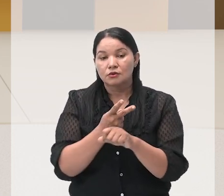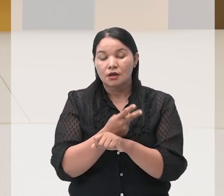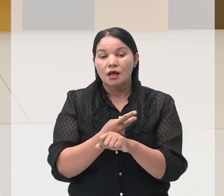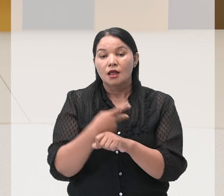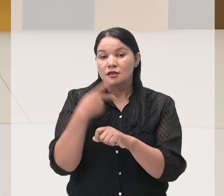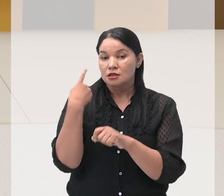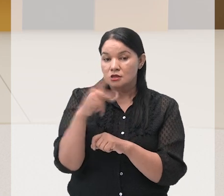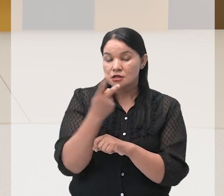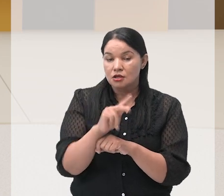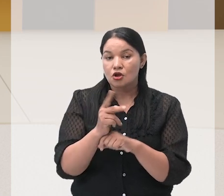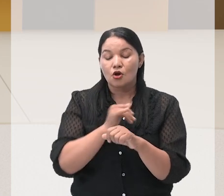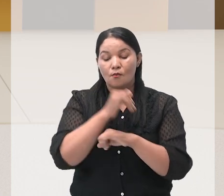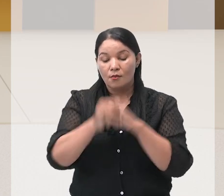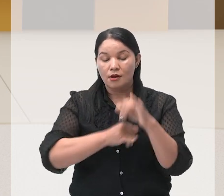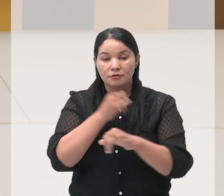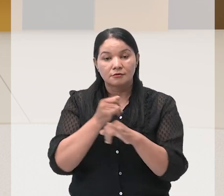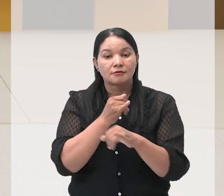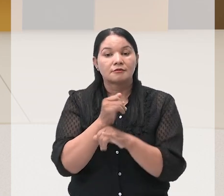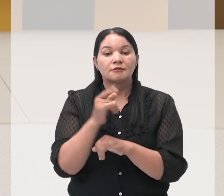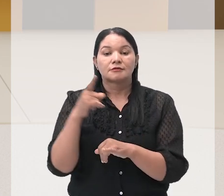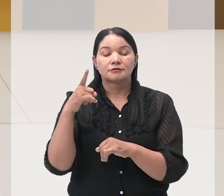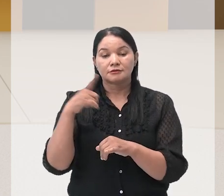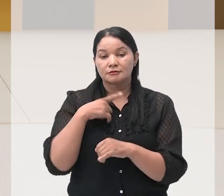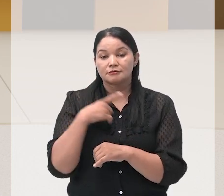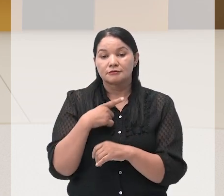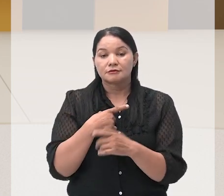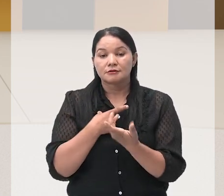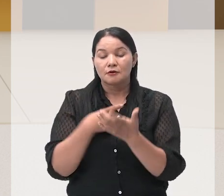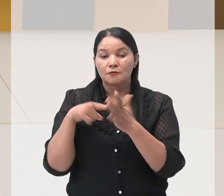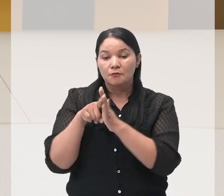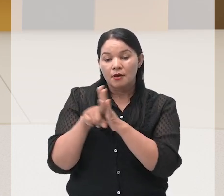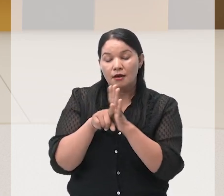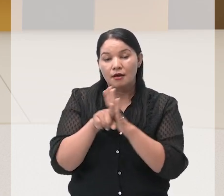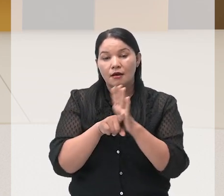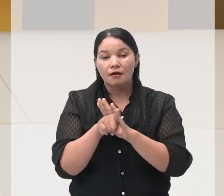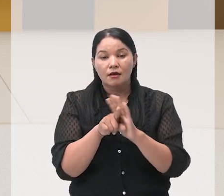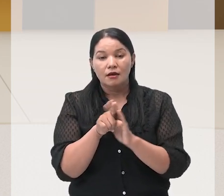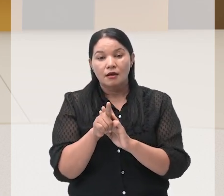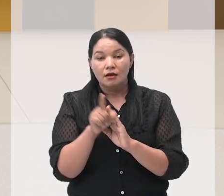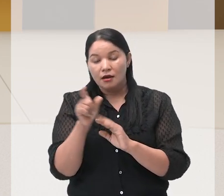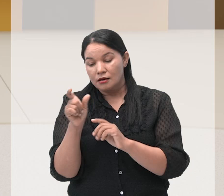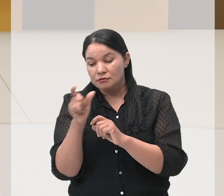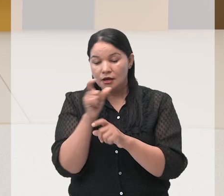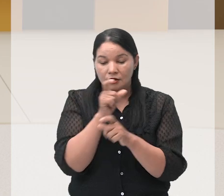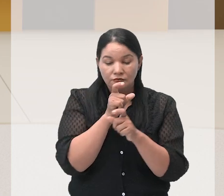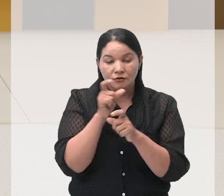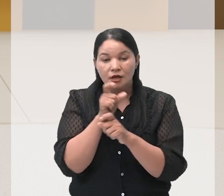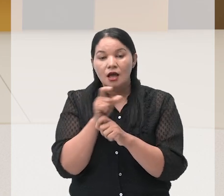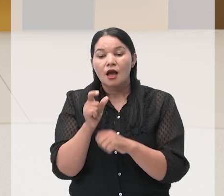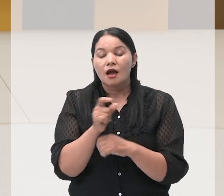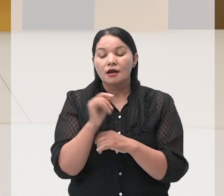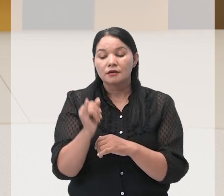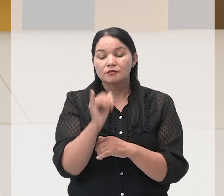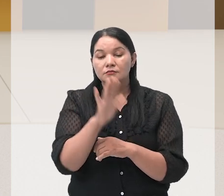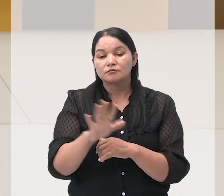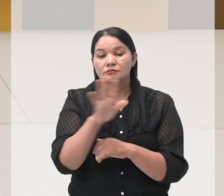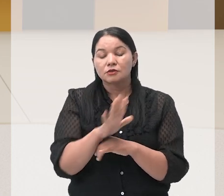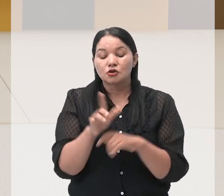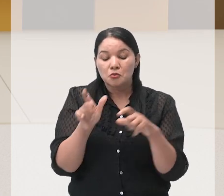imagem. Se aquela imagem, ela de fato corresponde àquela notícia, àquela data,